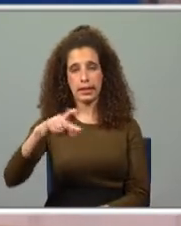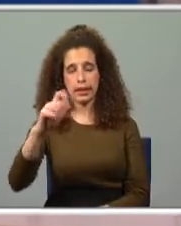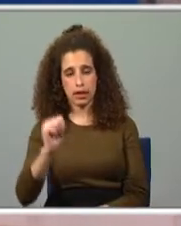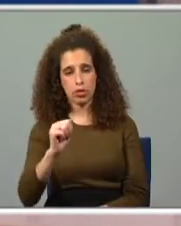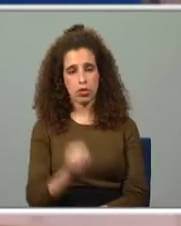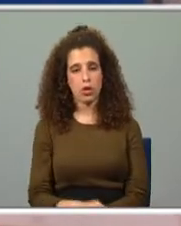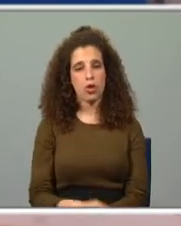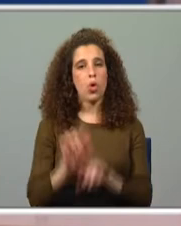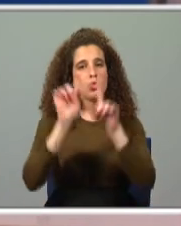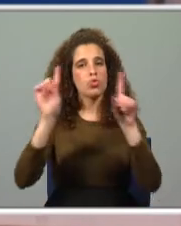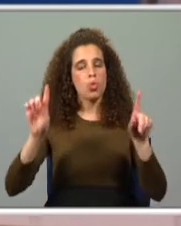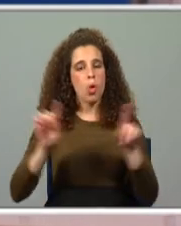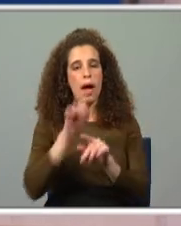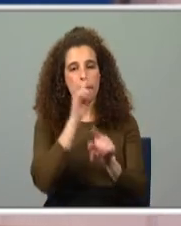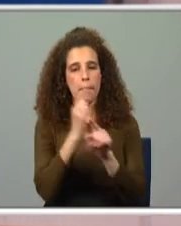Os quadros